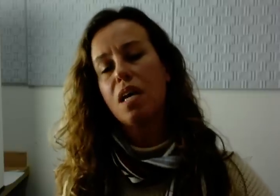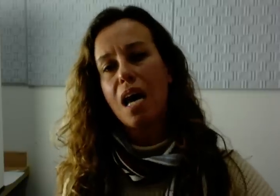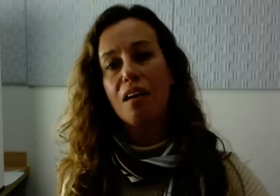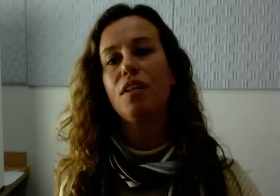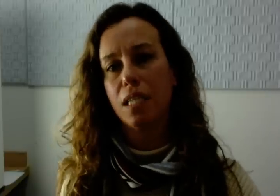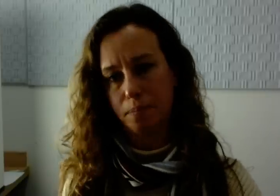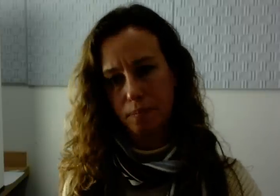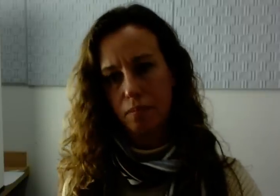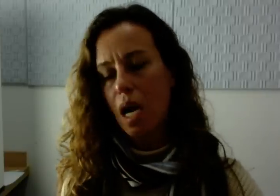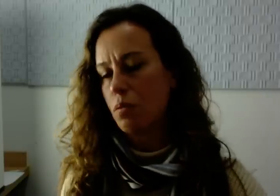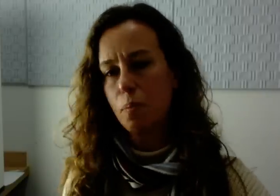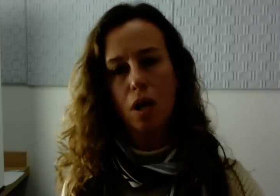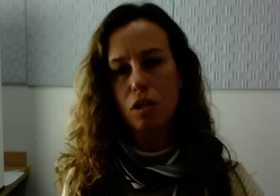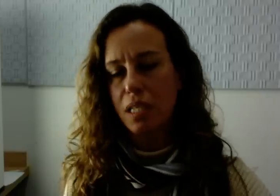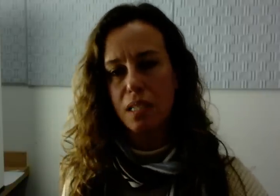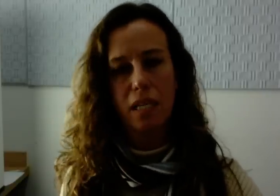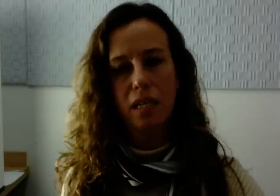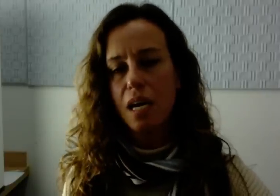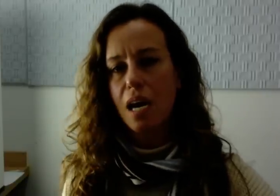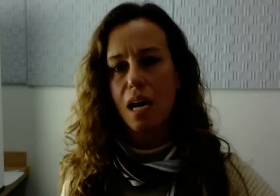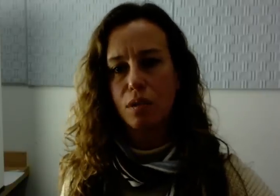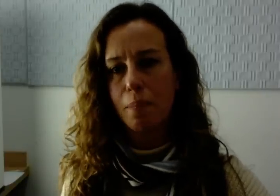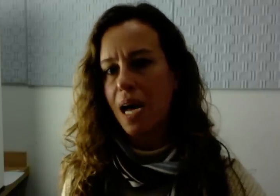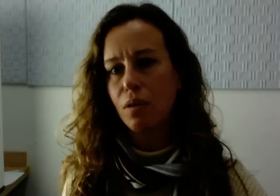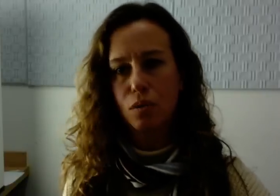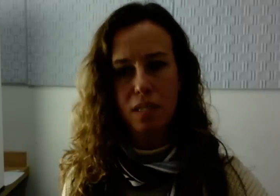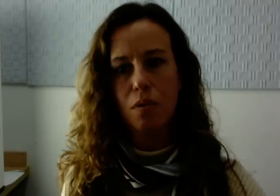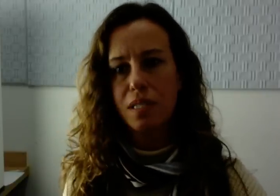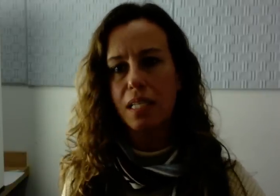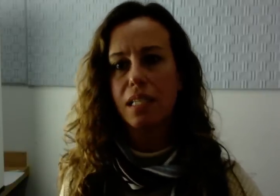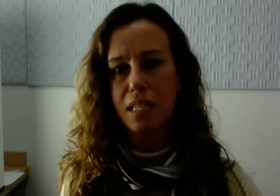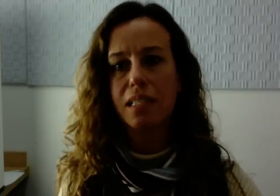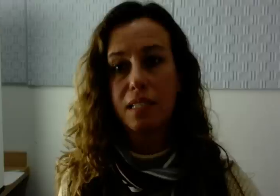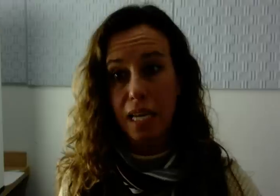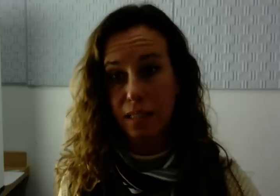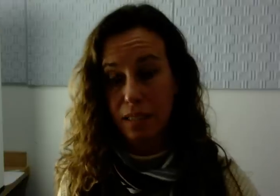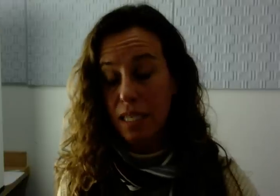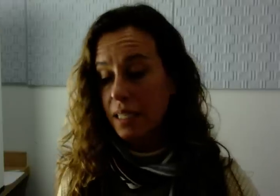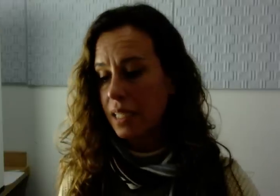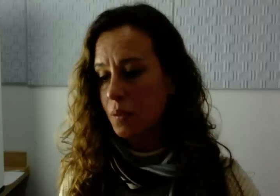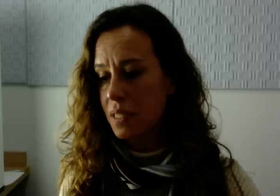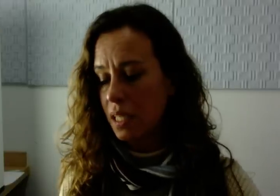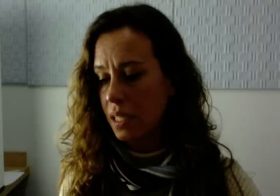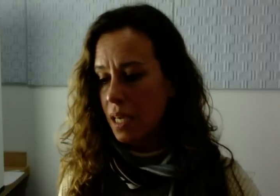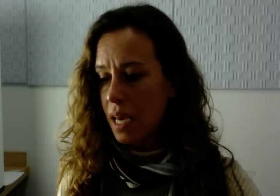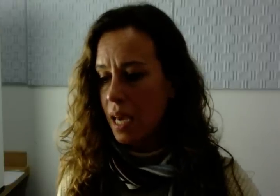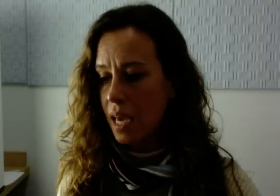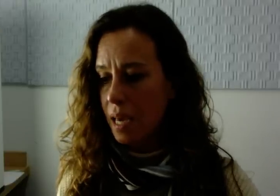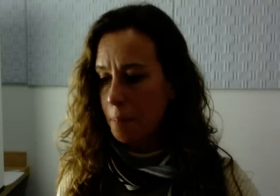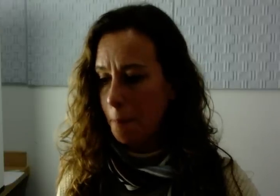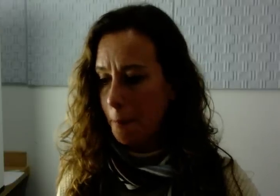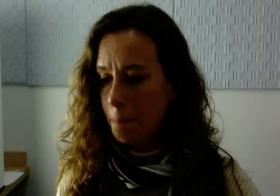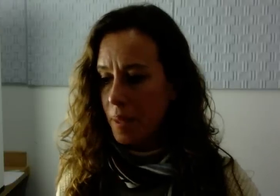pessoas à Vida ao Esporte ao lazer a ao trabalho a educação etc etc etc né então assim